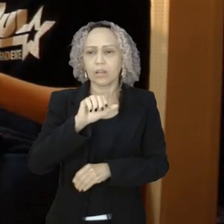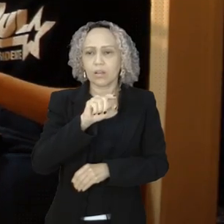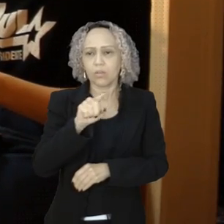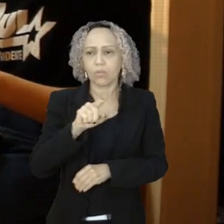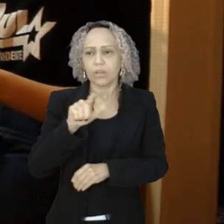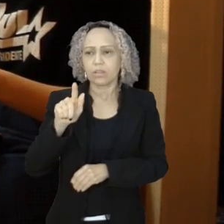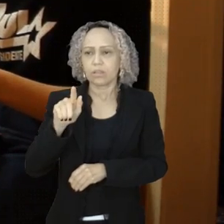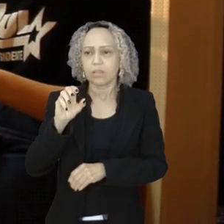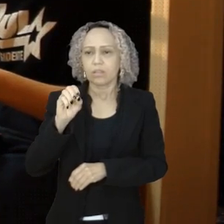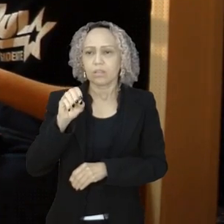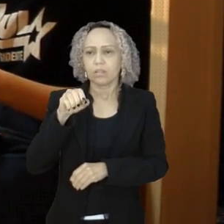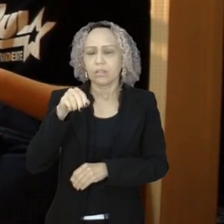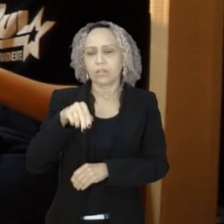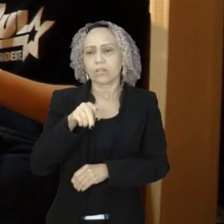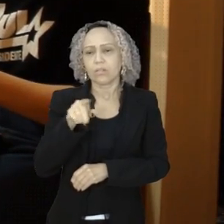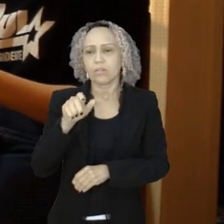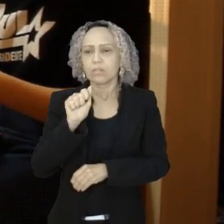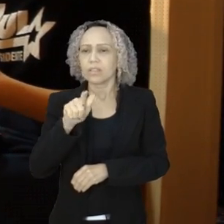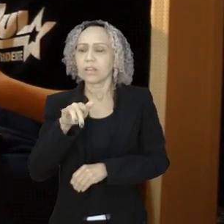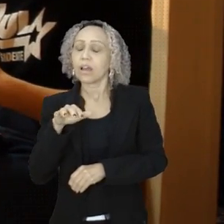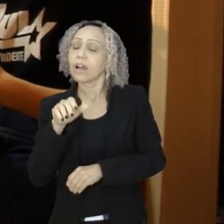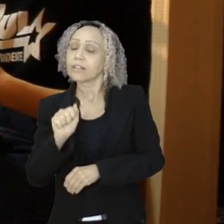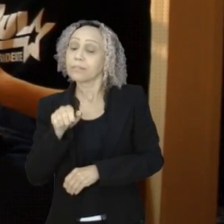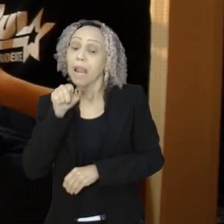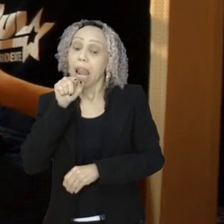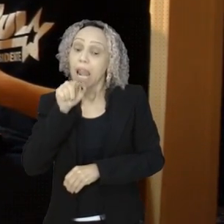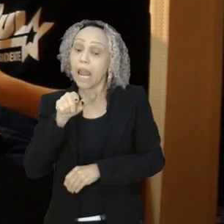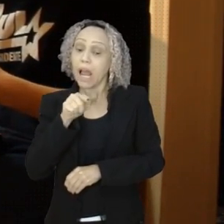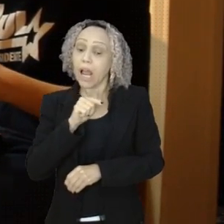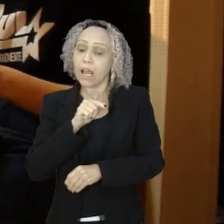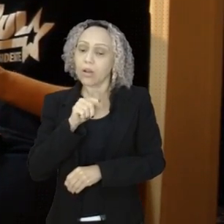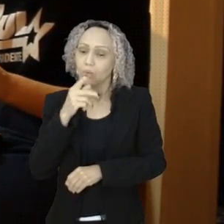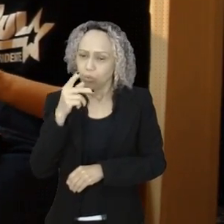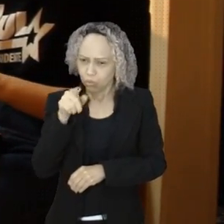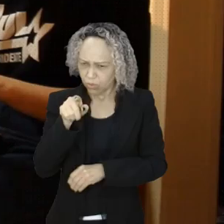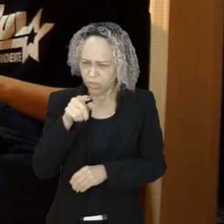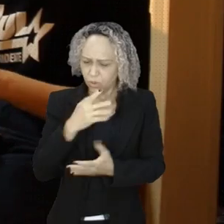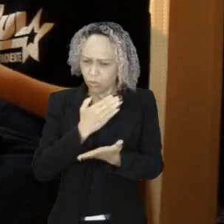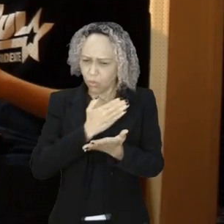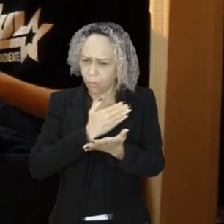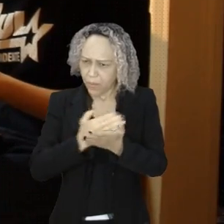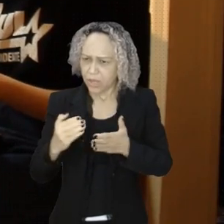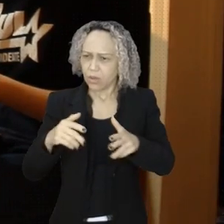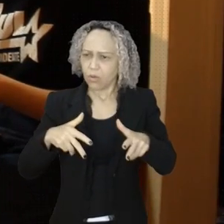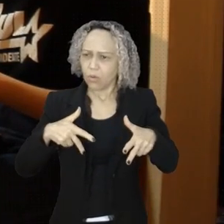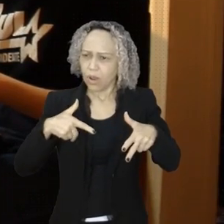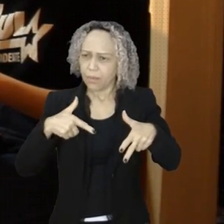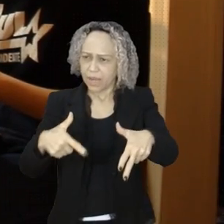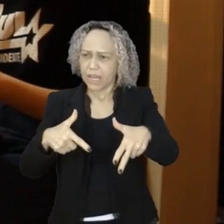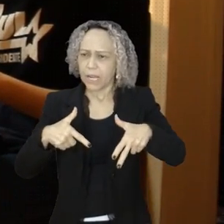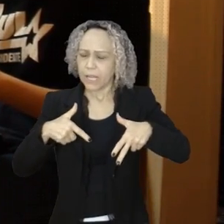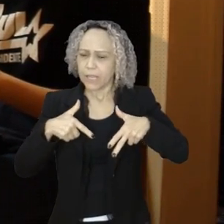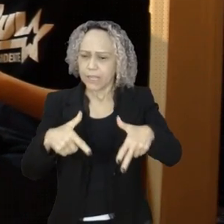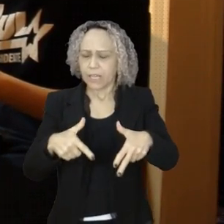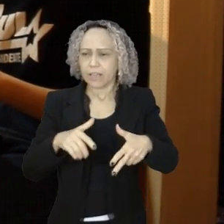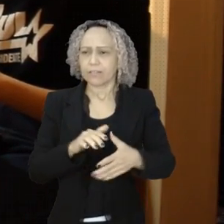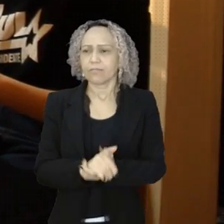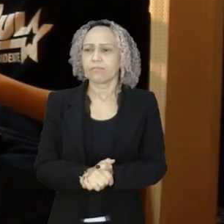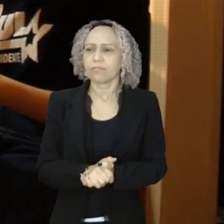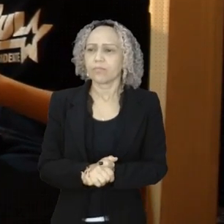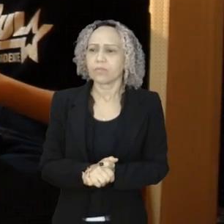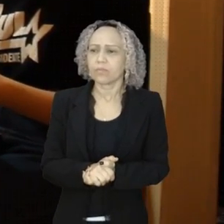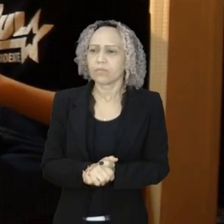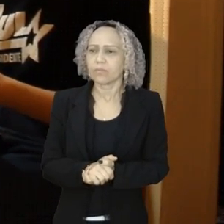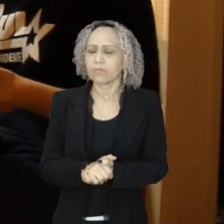movimento estudantil, tô certo? É, também no movimento estudantil, na escola da Campanha Nacional Educandário